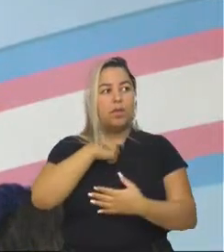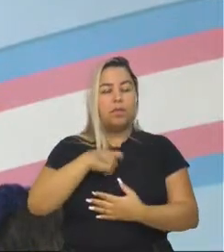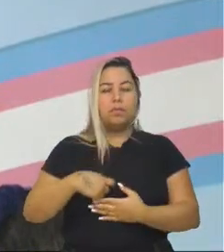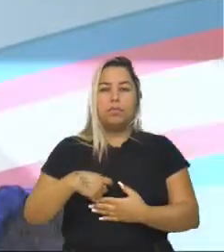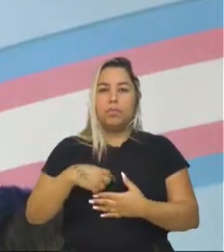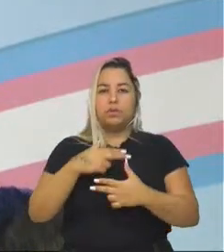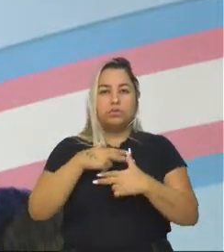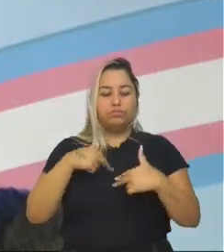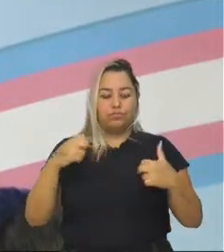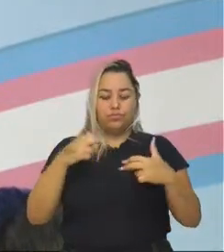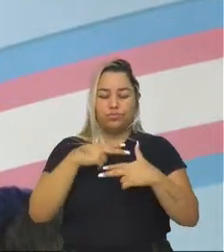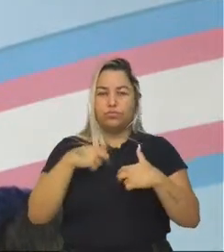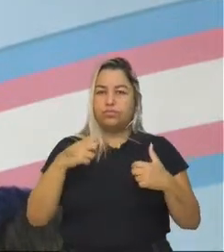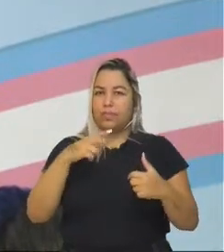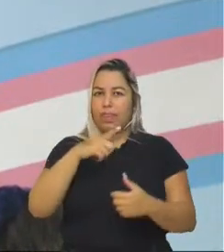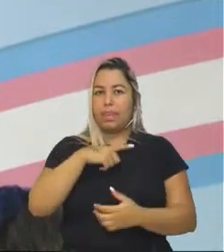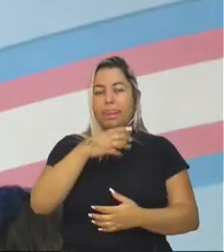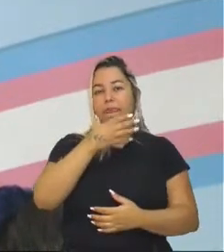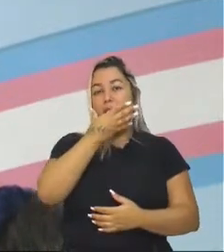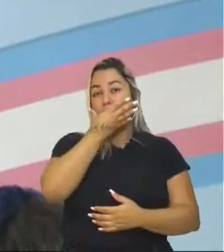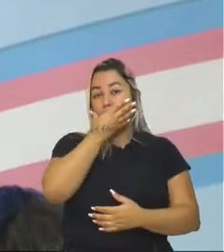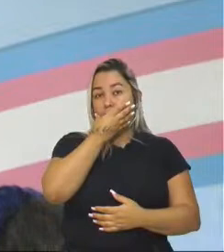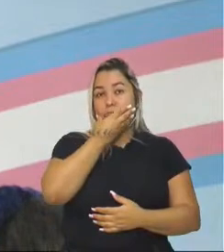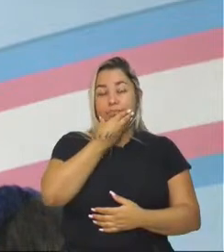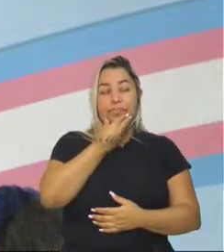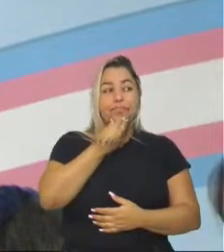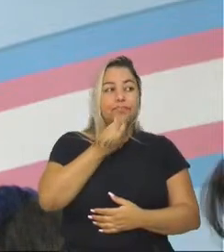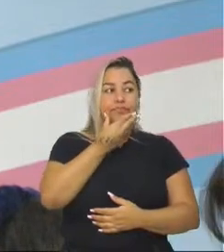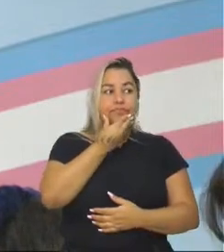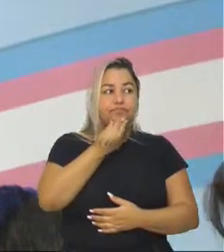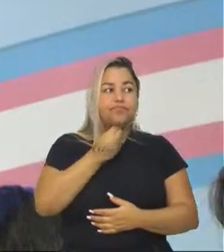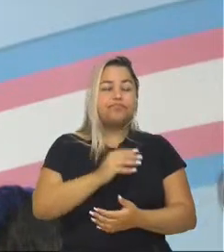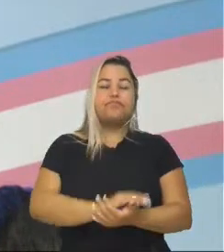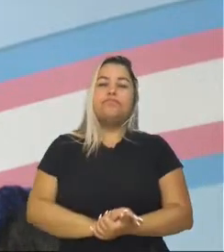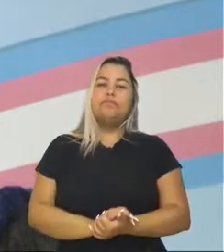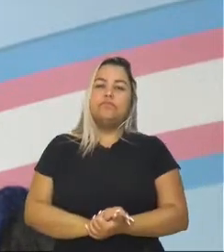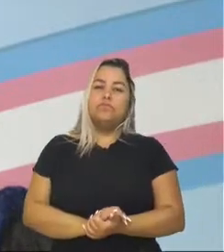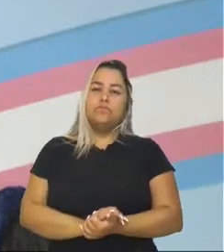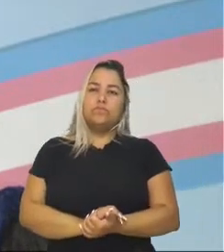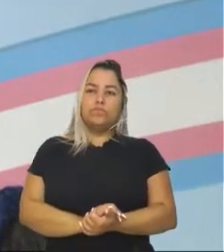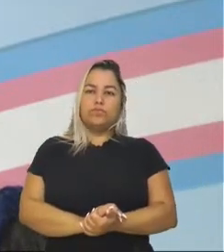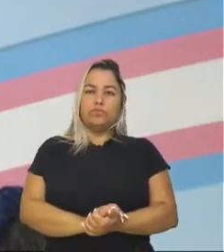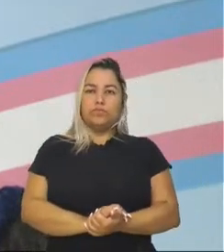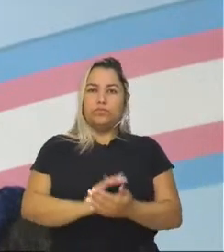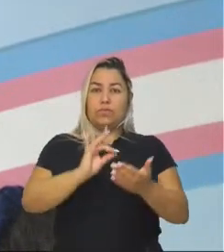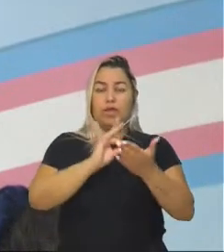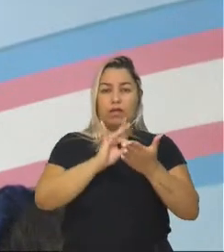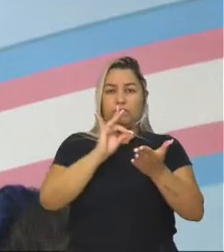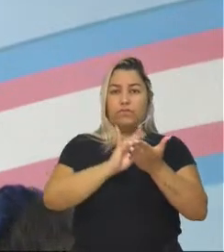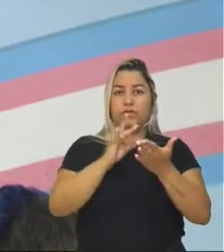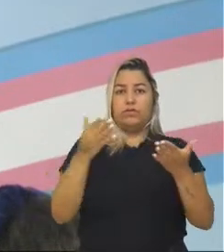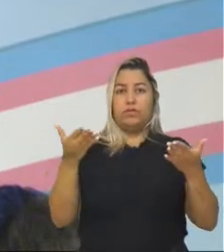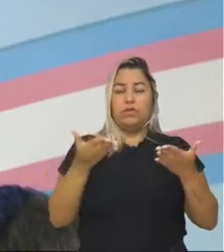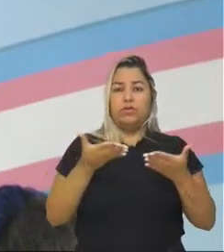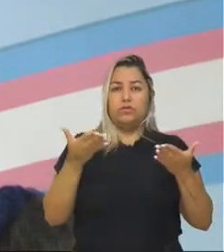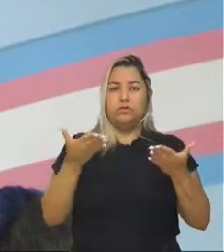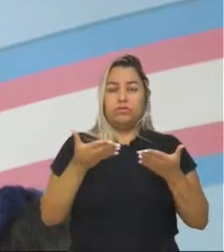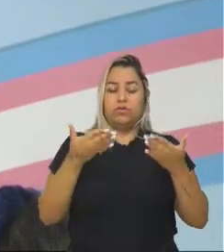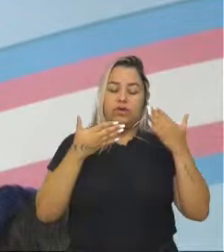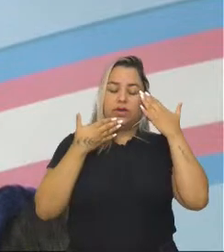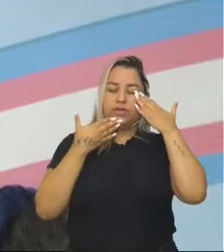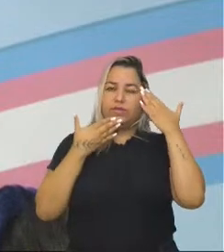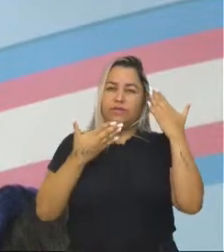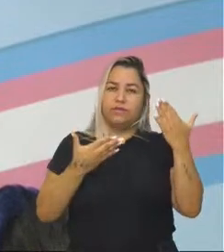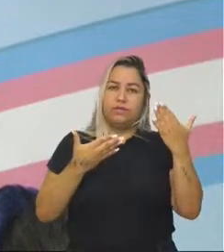cinza. Tenho uma barba um pouco cerrada. E, na verdade, hoje eu queria